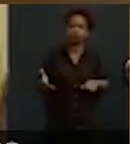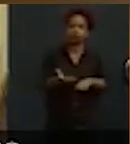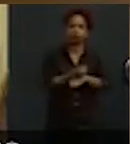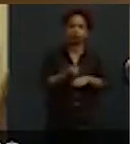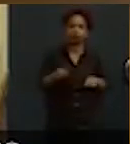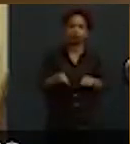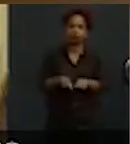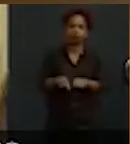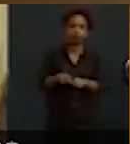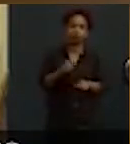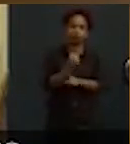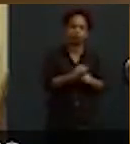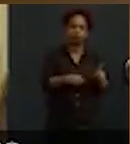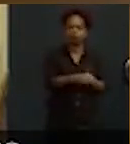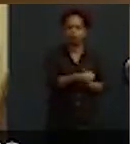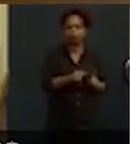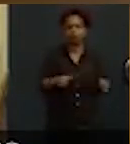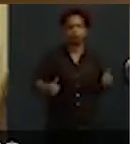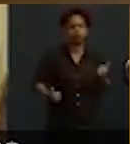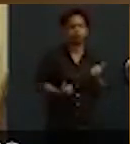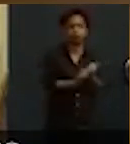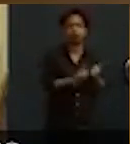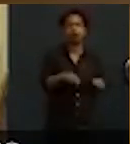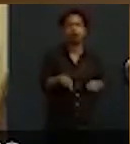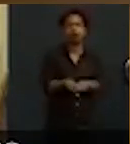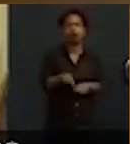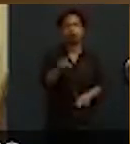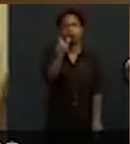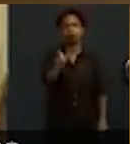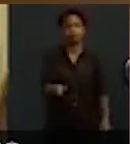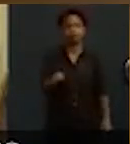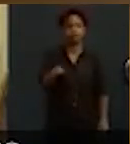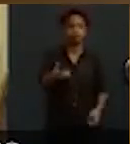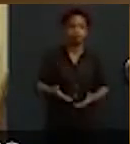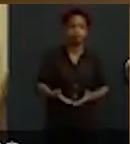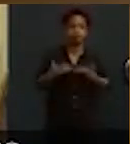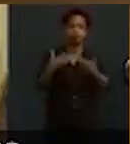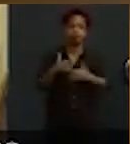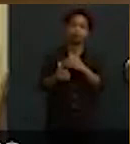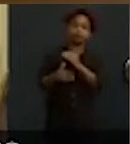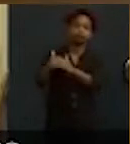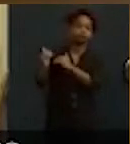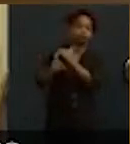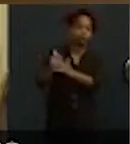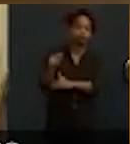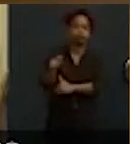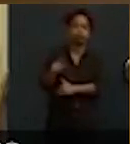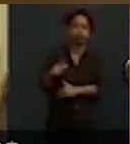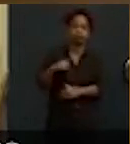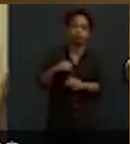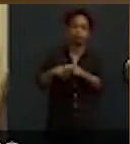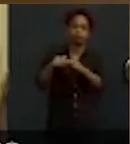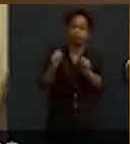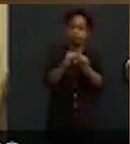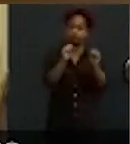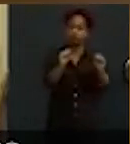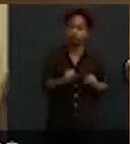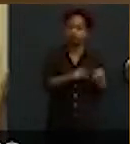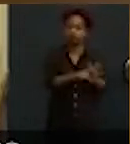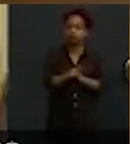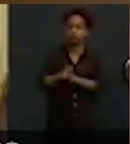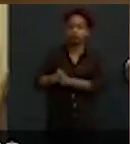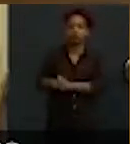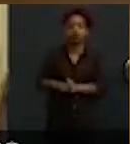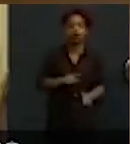dever social, é um destacado membro na consolidação e desenvolvimento de um apurado sistema investigatório